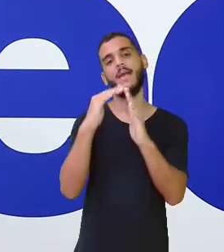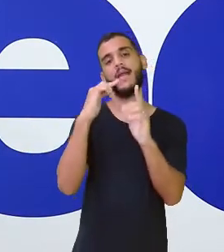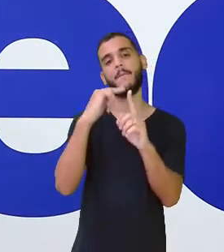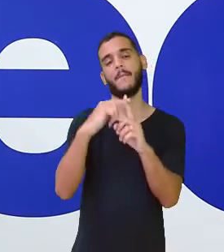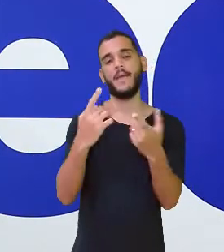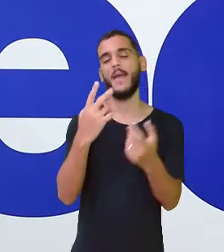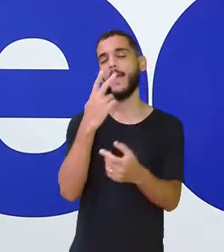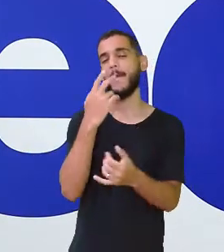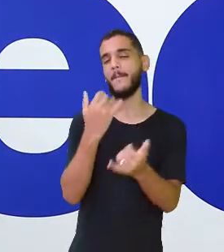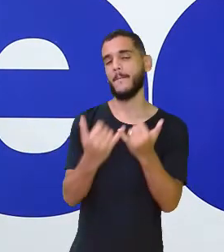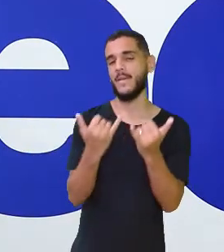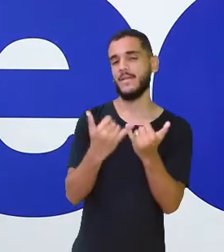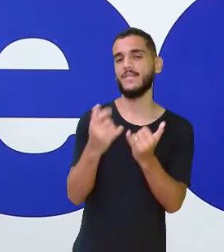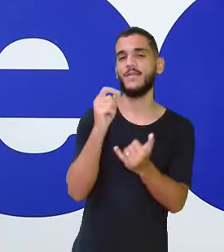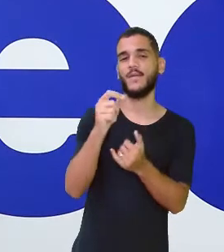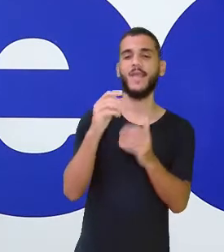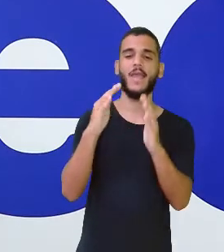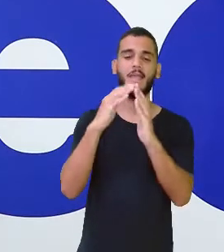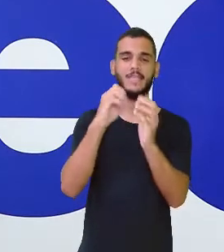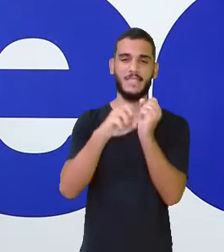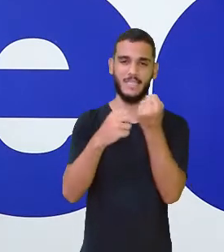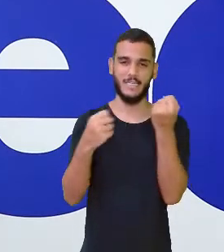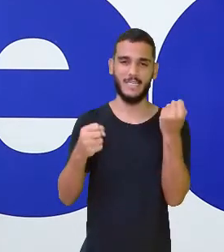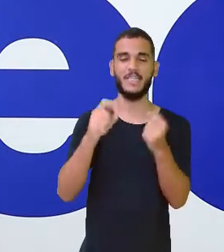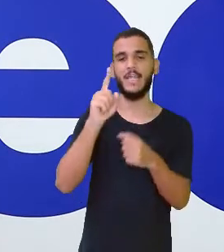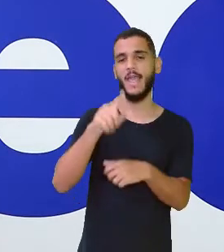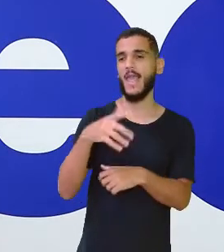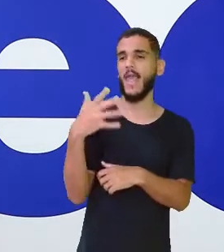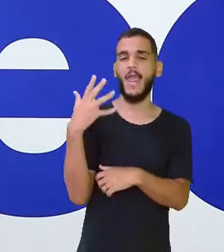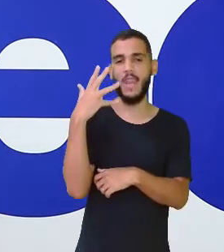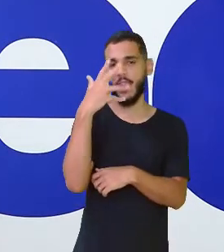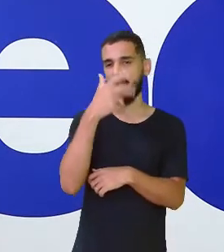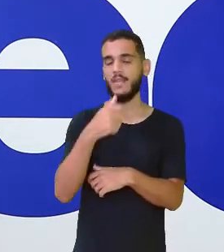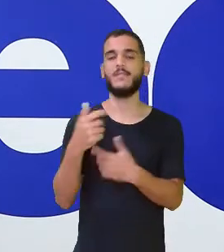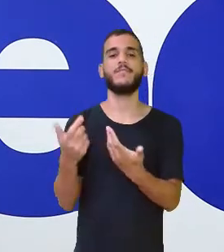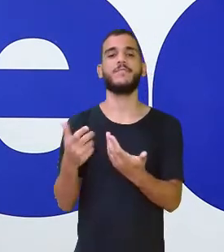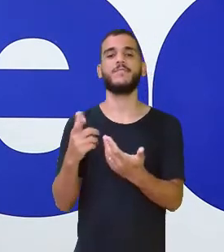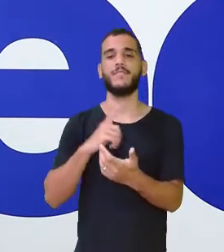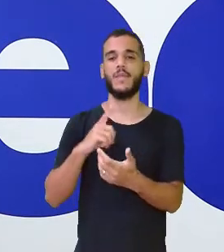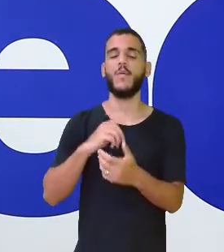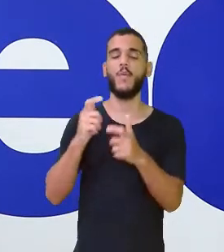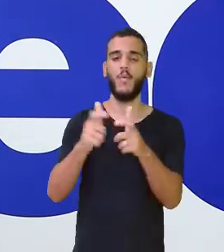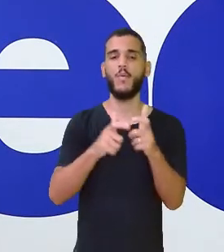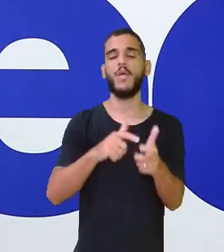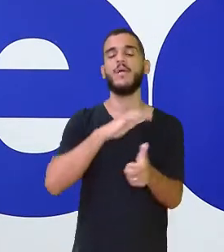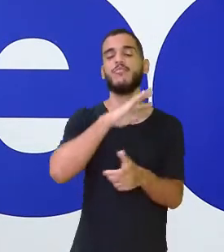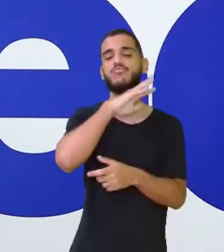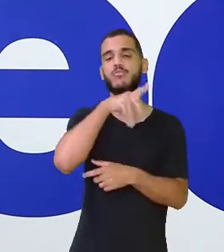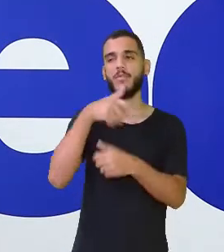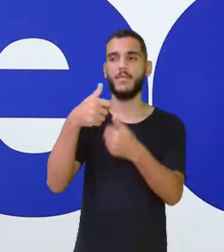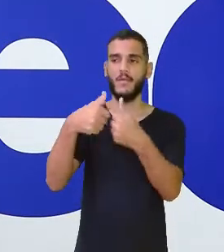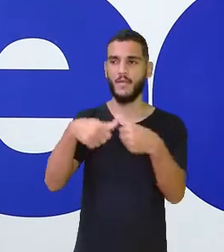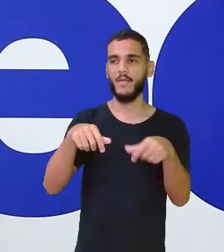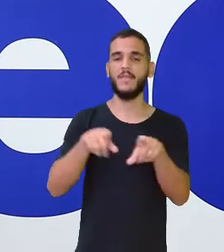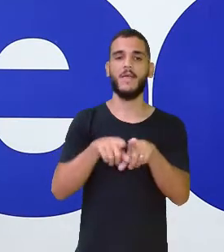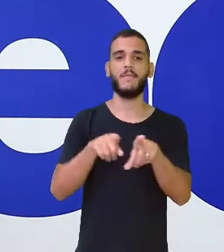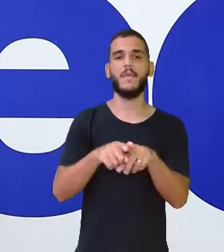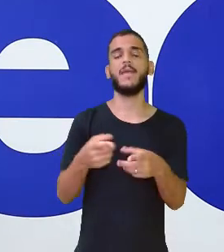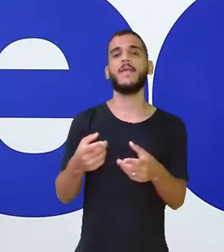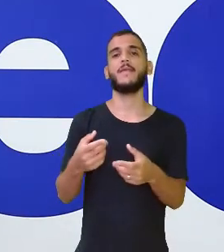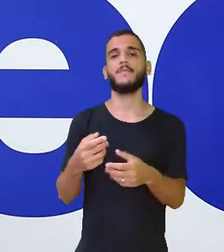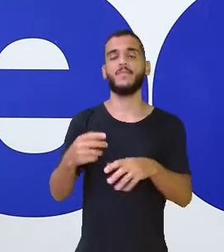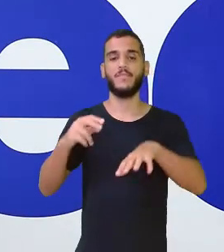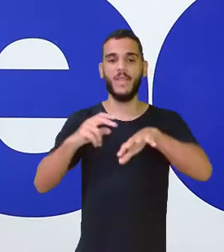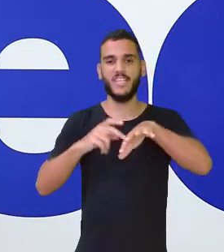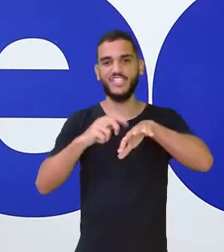fato parecia realmente a casa grande, era diferenciada. Tinha o lugar onde os animais ficavam. E também lá em Escada,